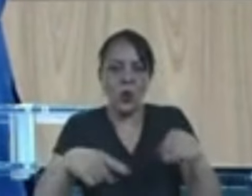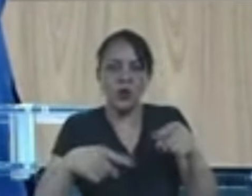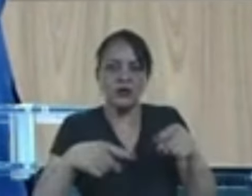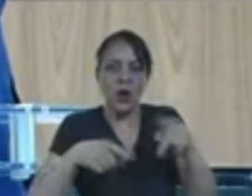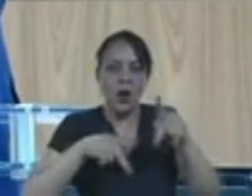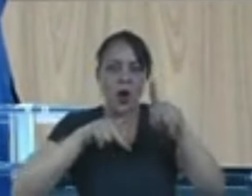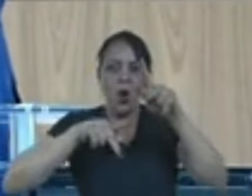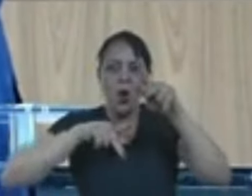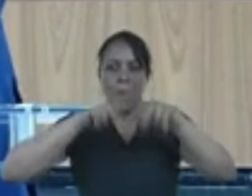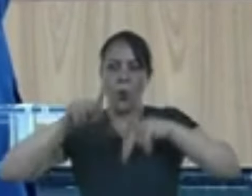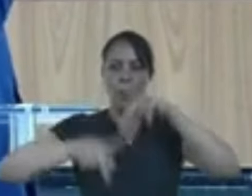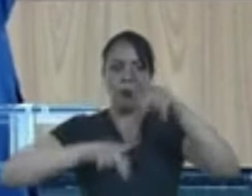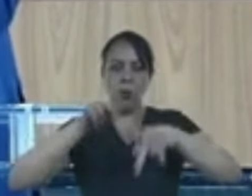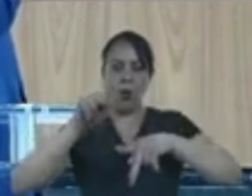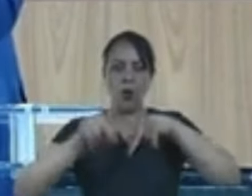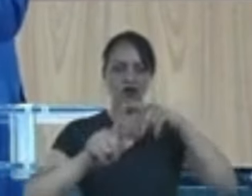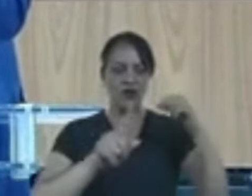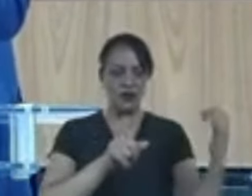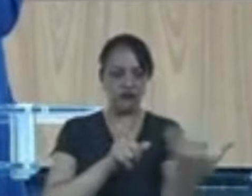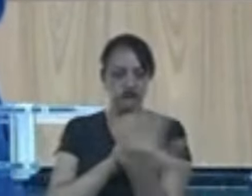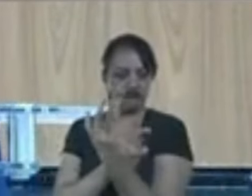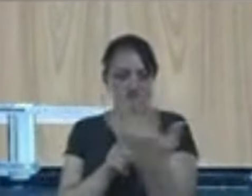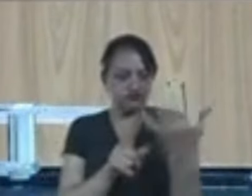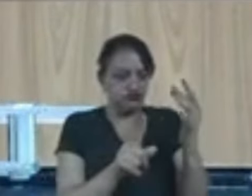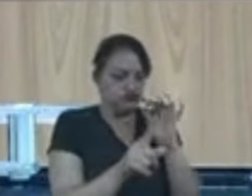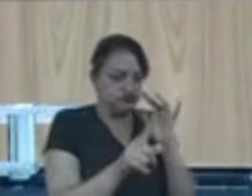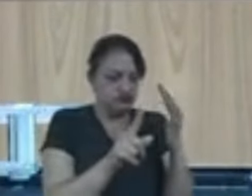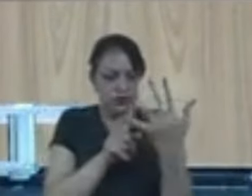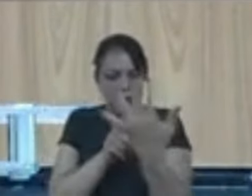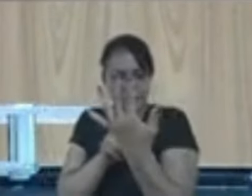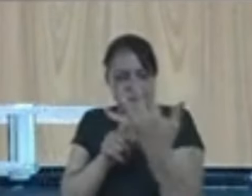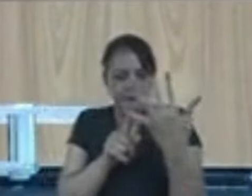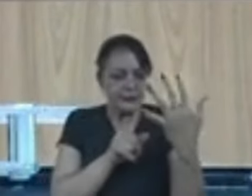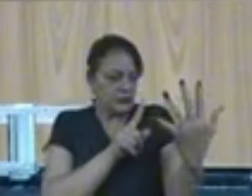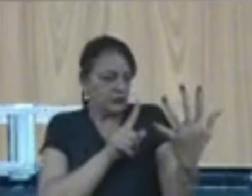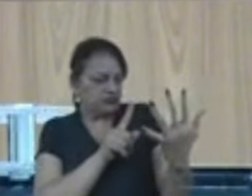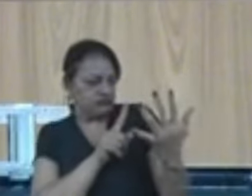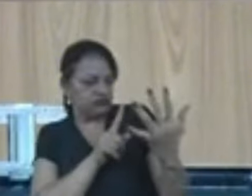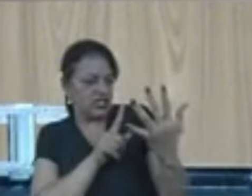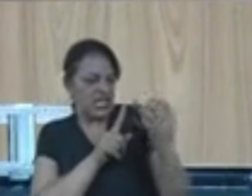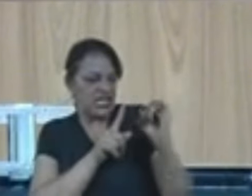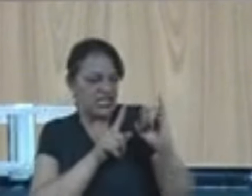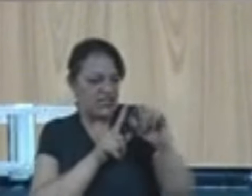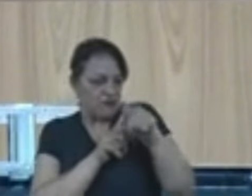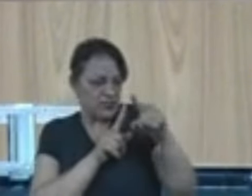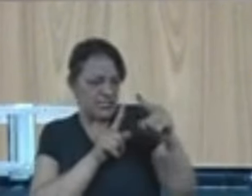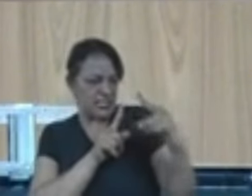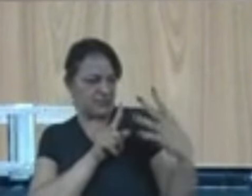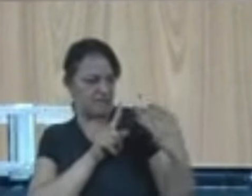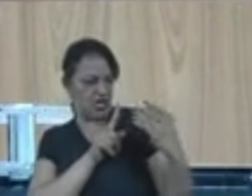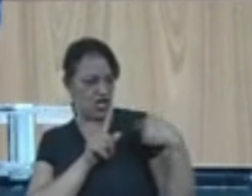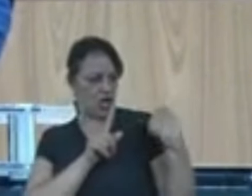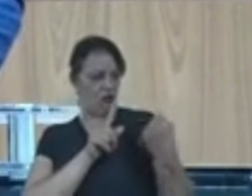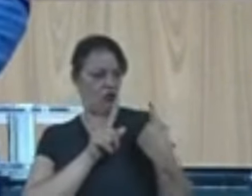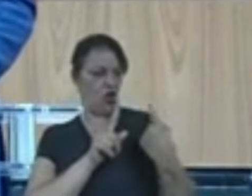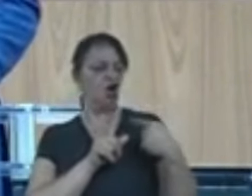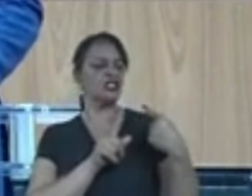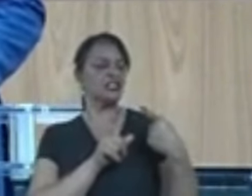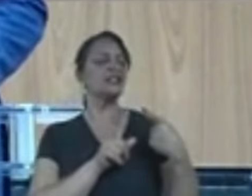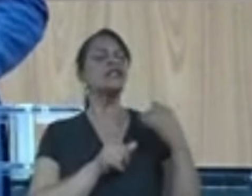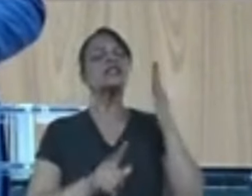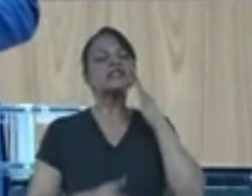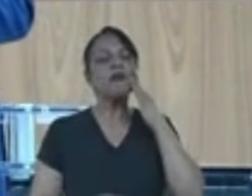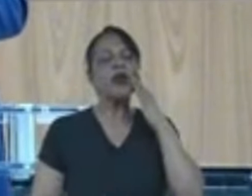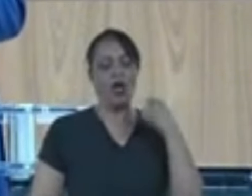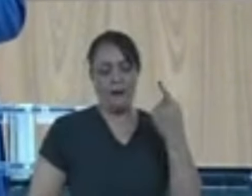deles, é dizer o seguinte: não mexam comigo ou não mexam com a gente, porque nós somos cruéis e nós somos